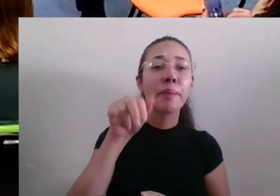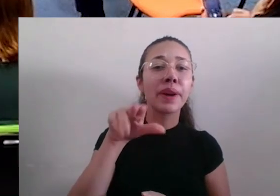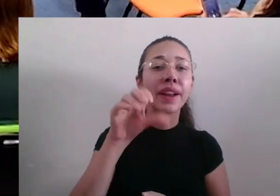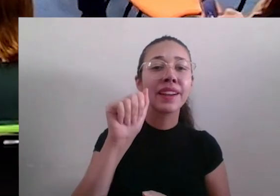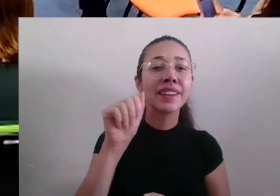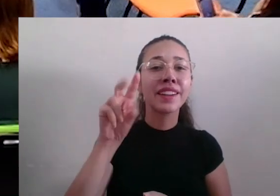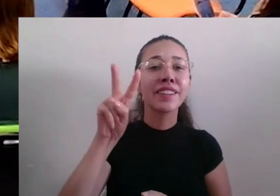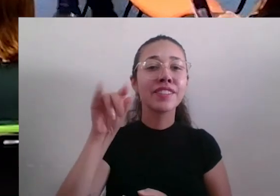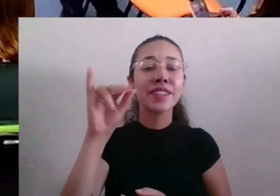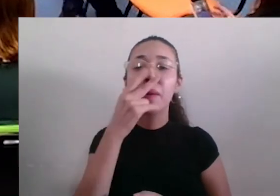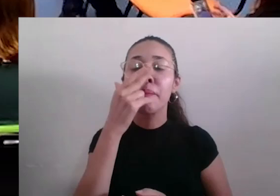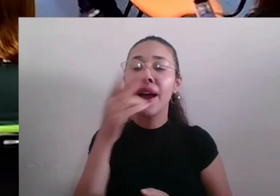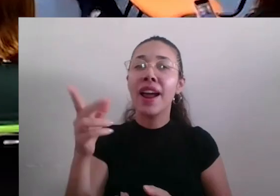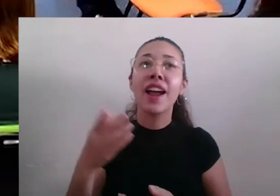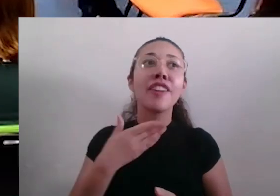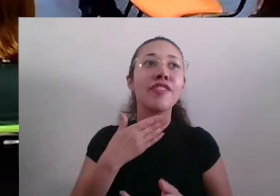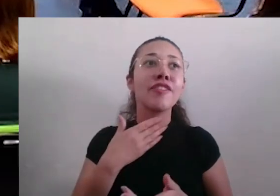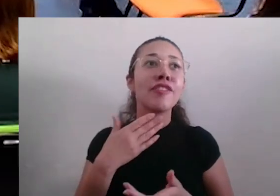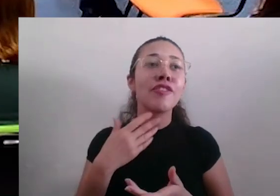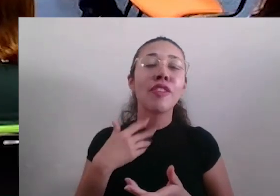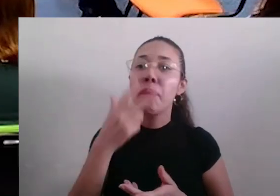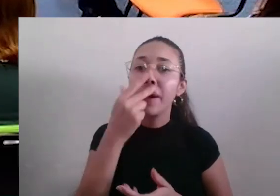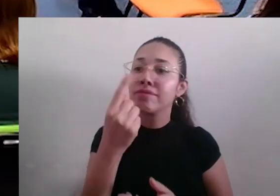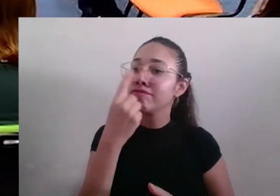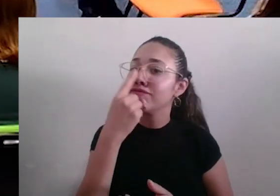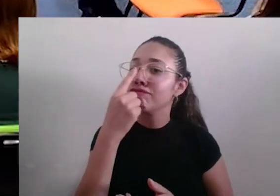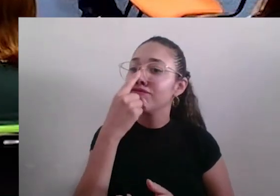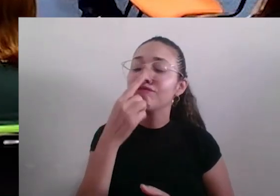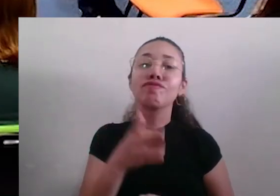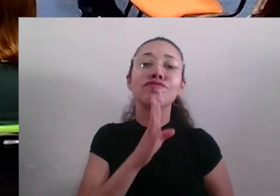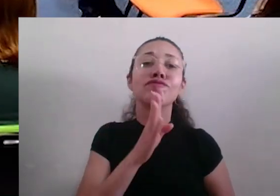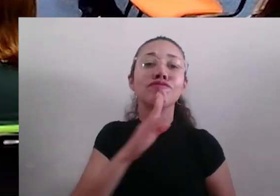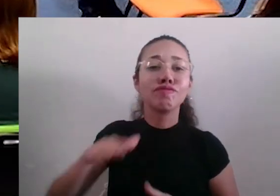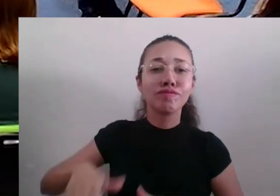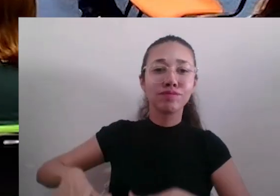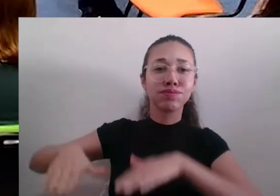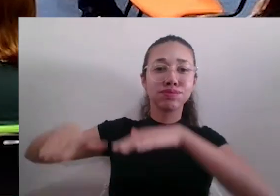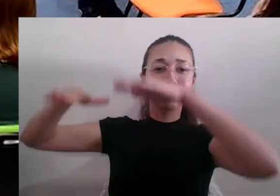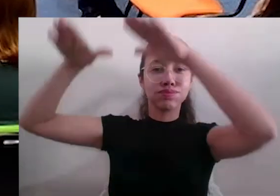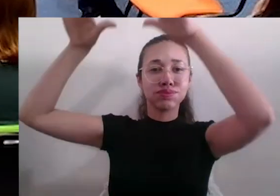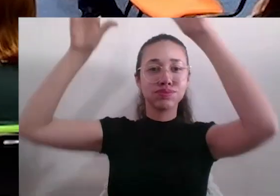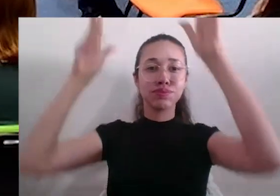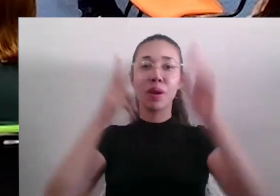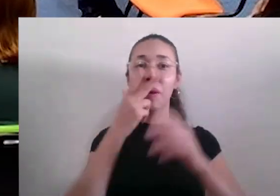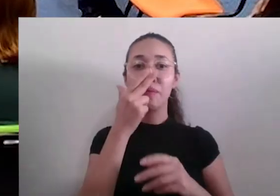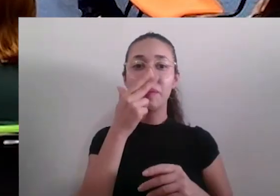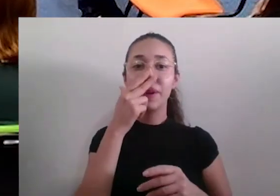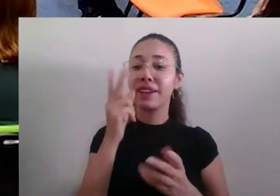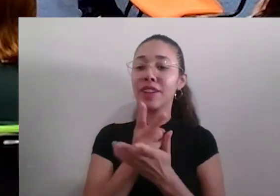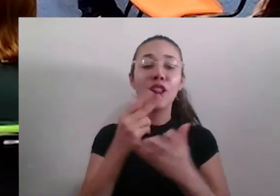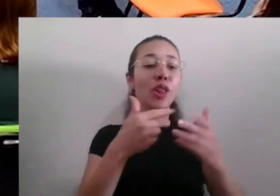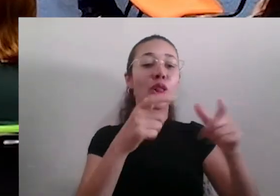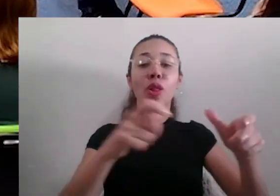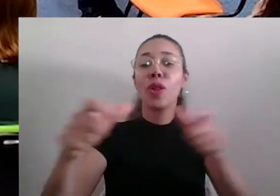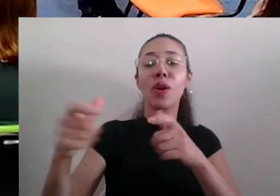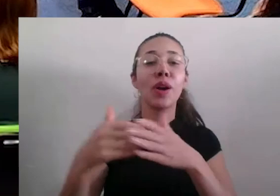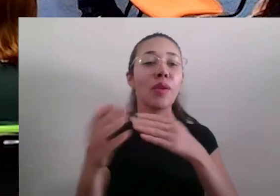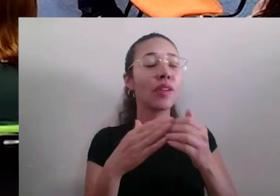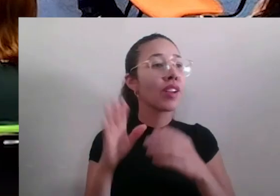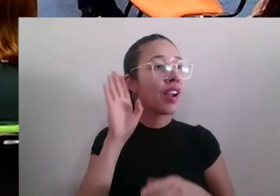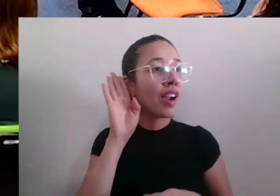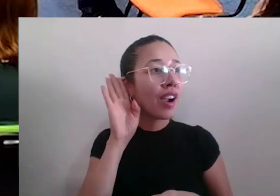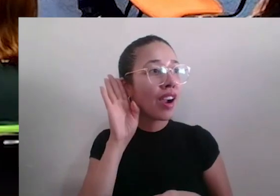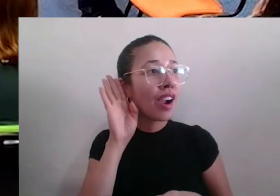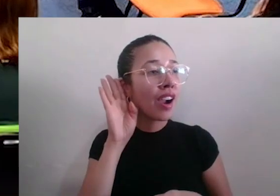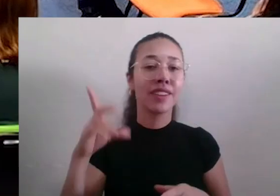infância né porque ela vai com a gente em todo lugar e a gente fica escutando a Branca Então ela ela acaba além de ser a nossa amiga de